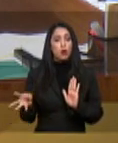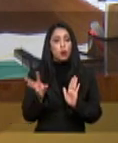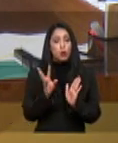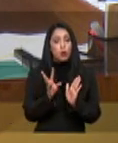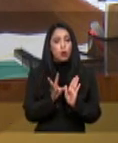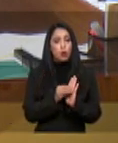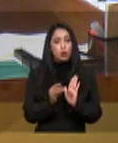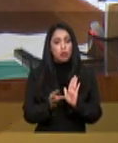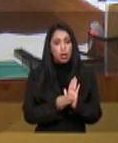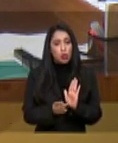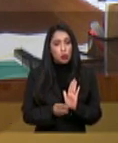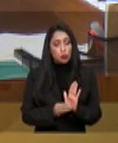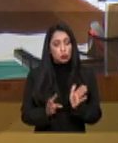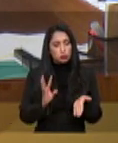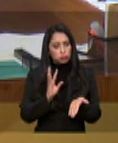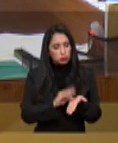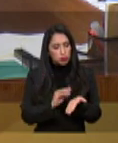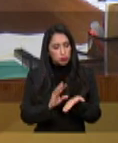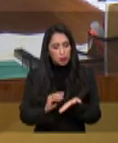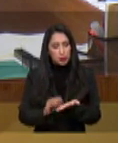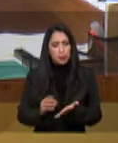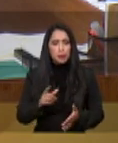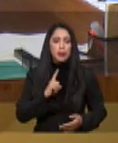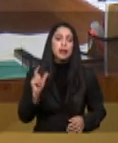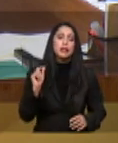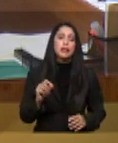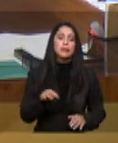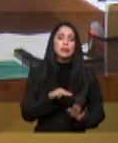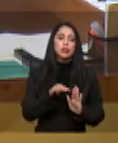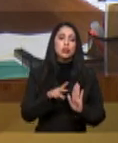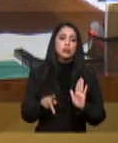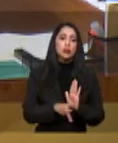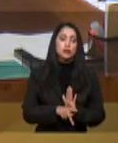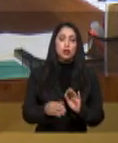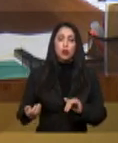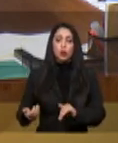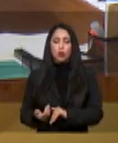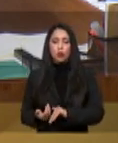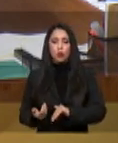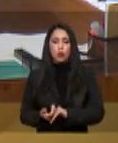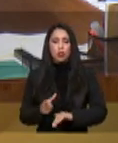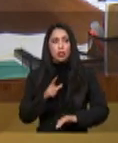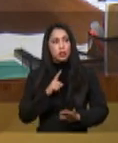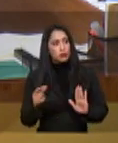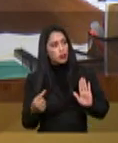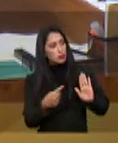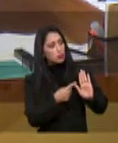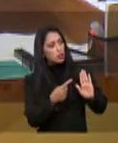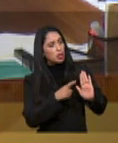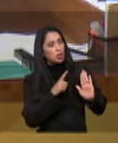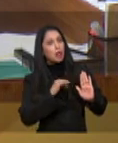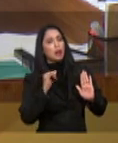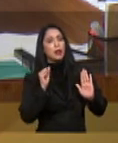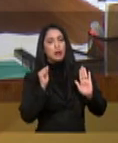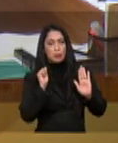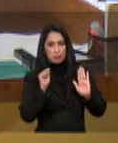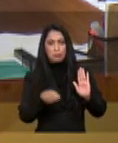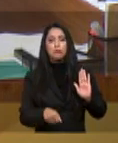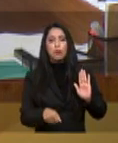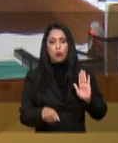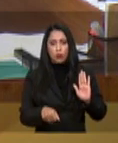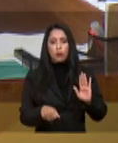daquela específica medida provisória que, ao ver do Congresso Nacional, é dotada de mérito suficiente para se tornar o